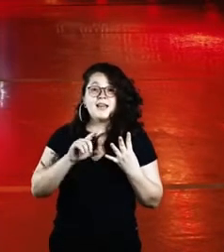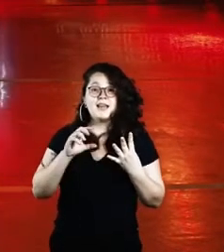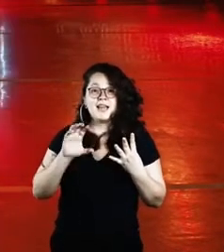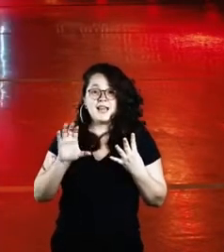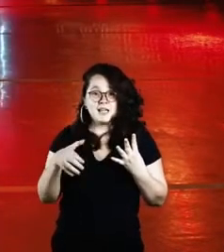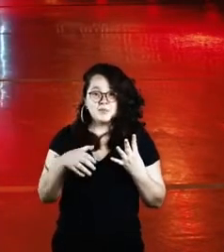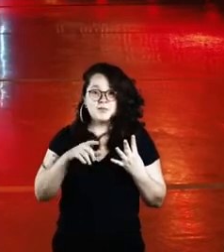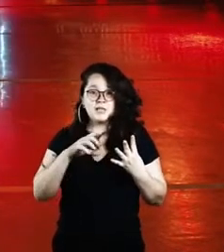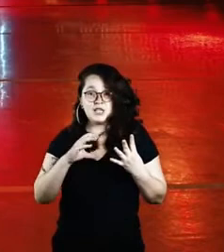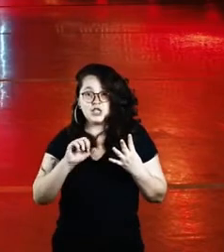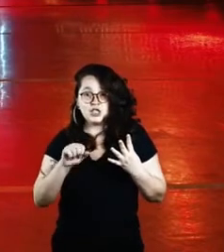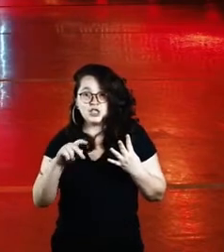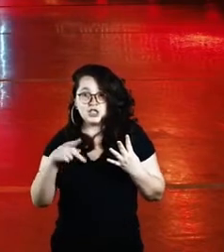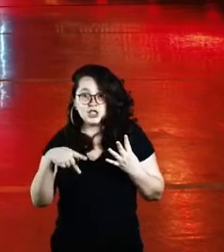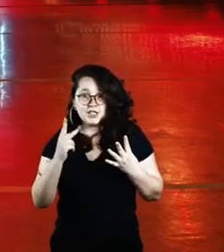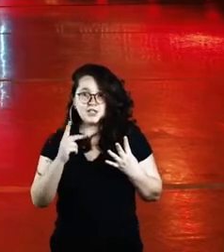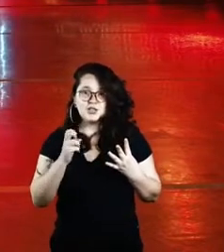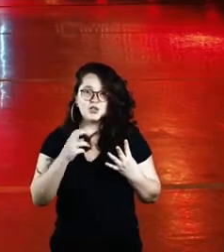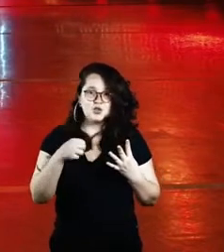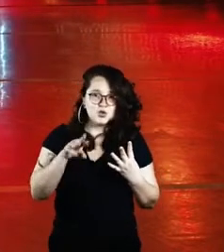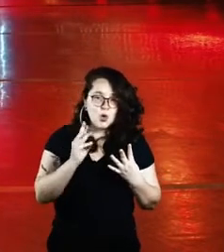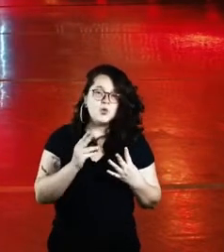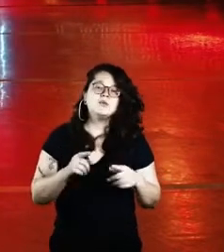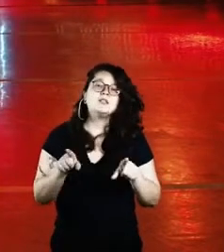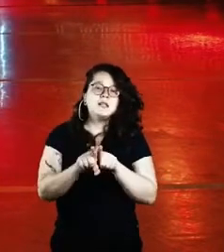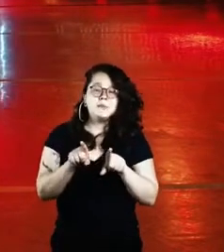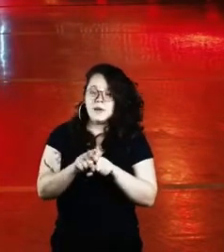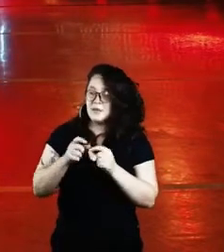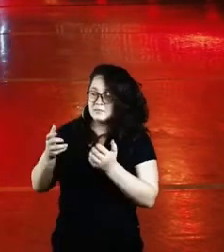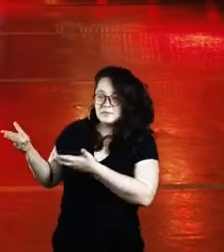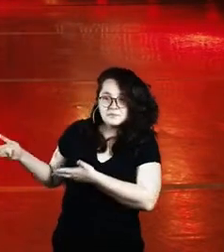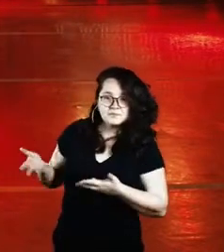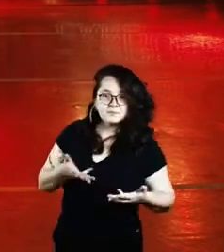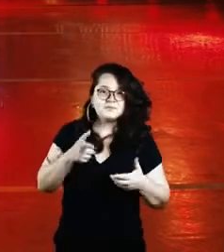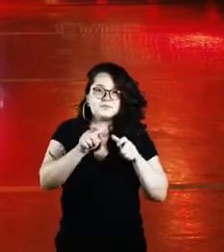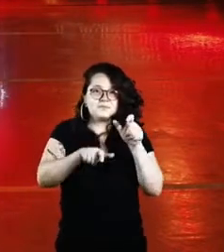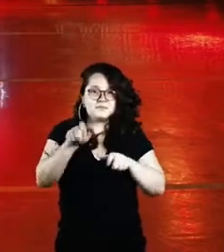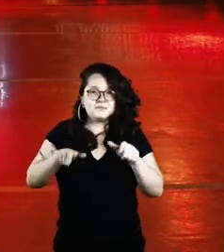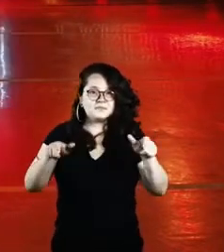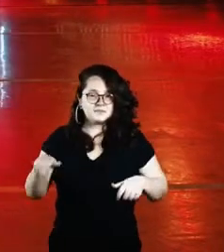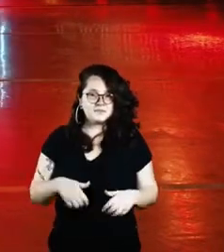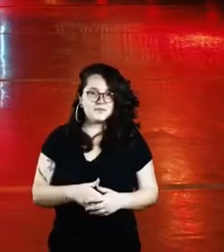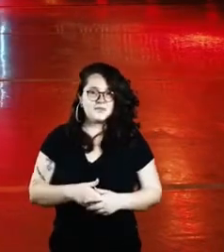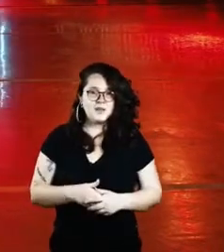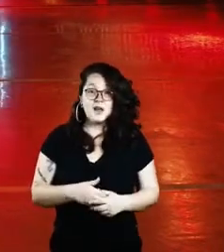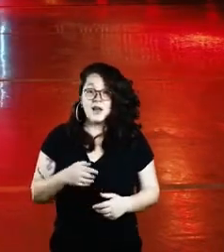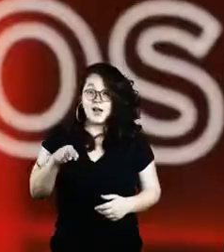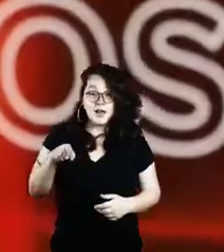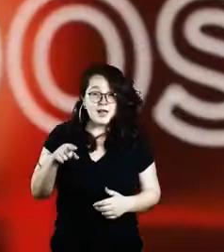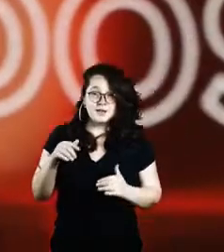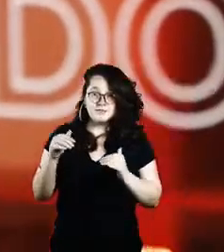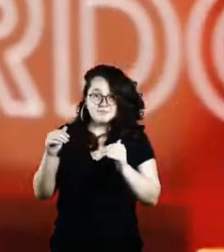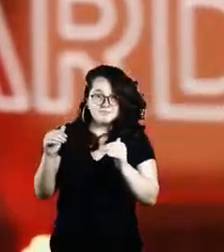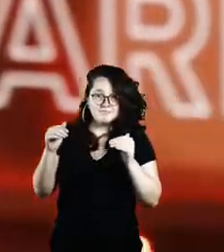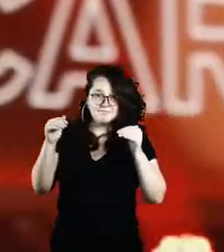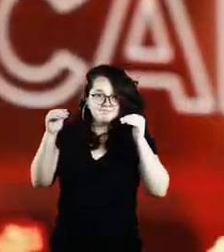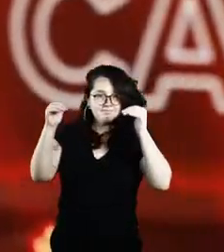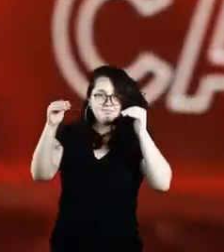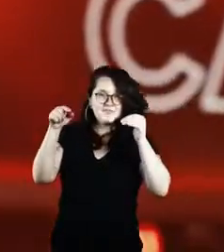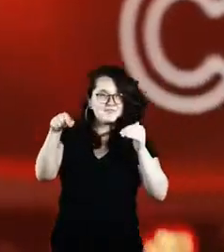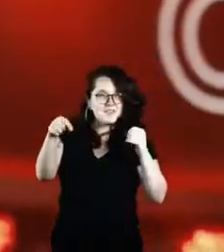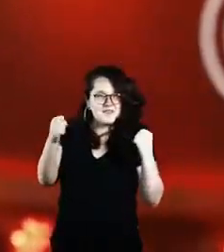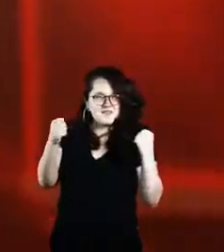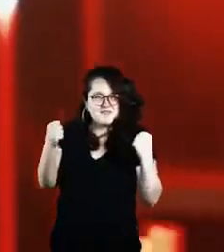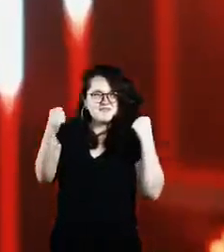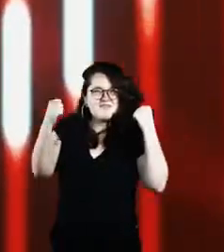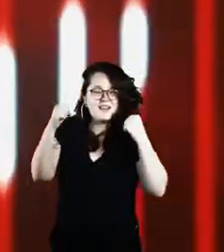morou? Quero convidar também para estar aqui um dos nomes mais zica. Sempre